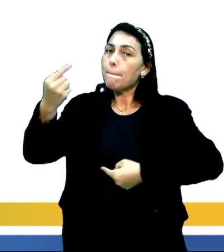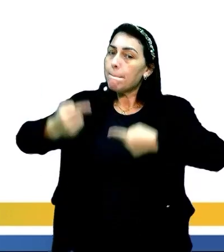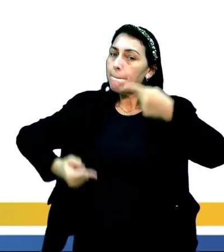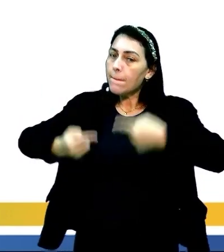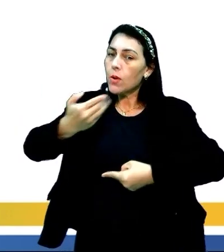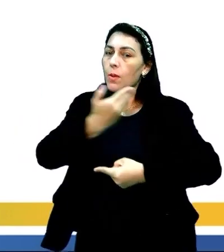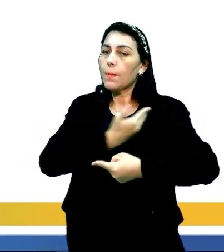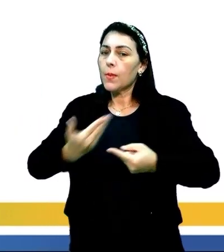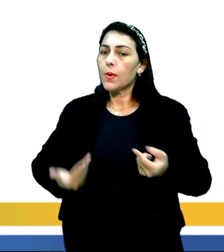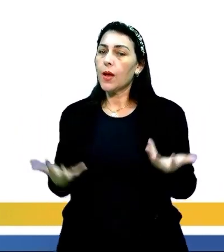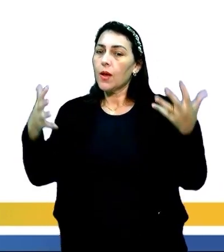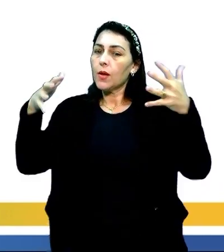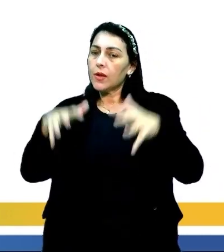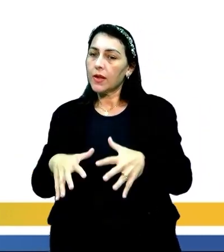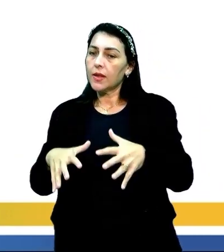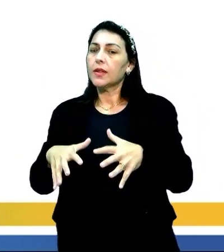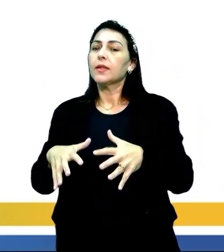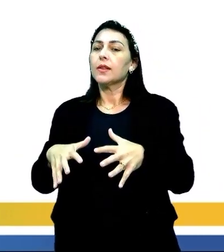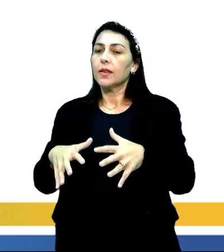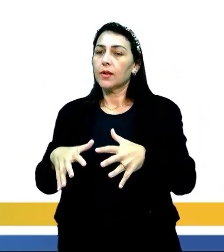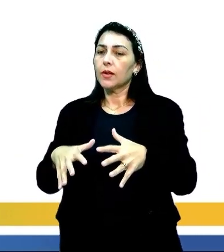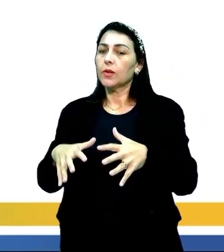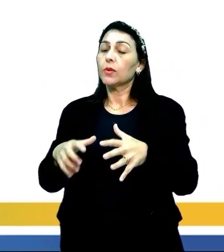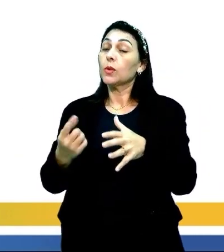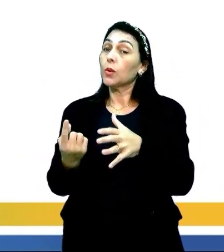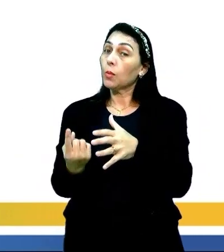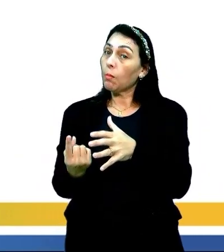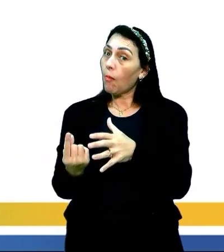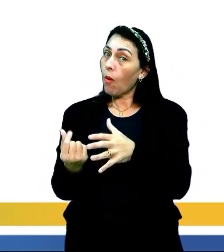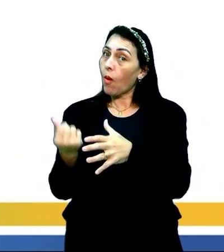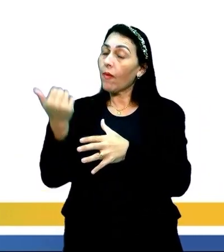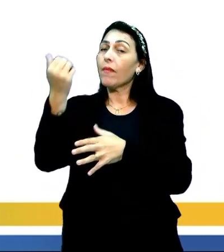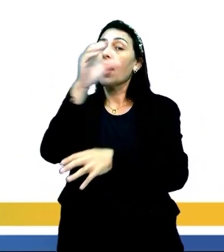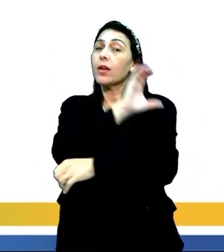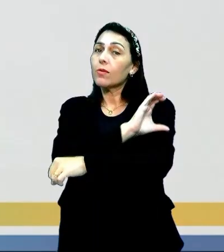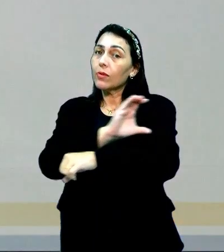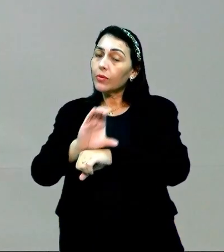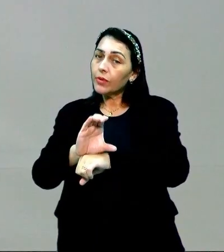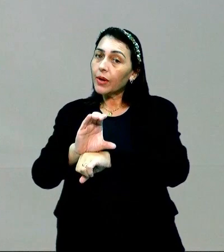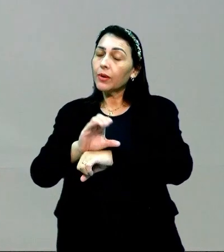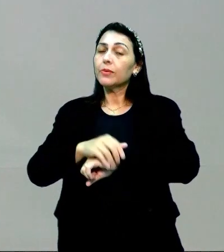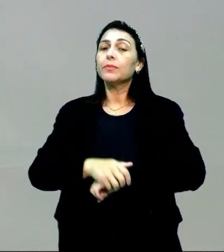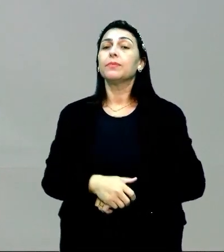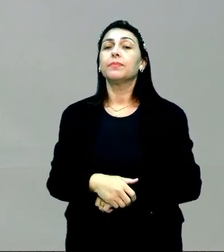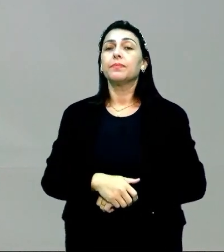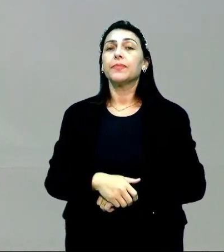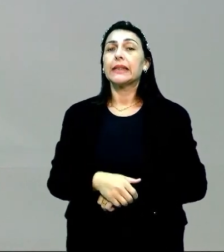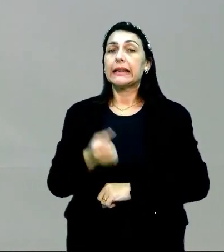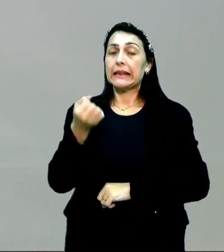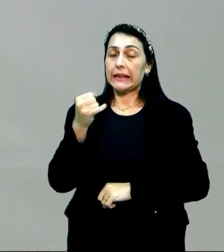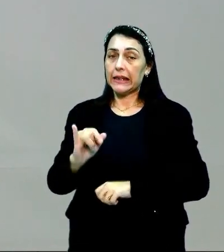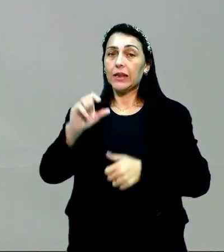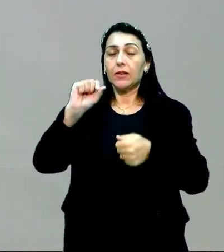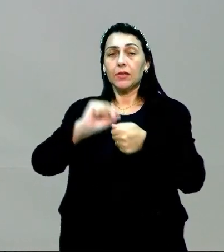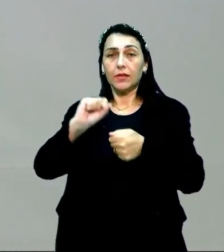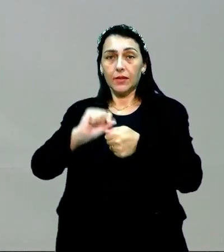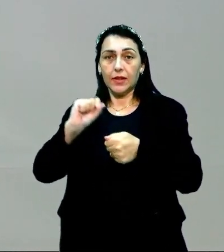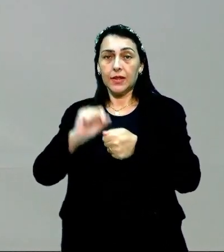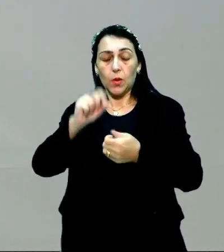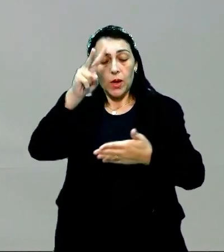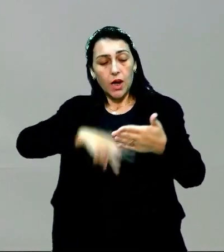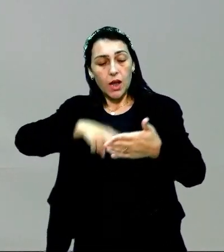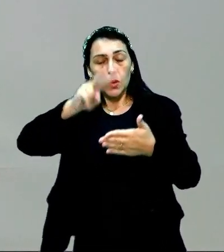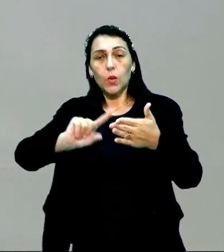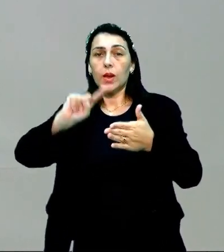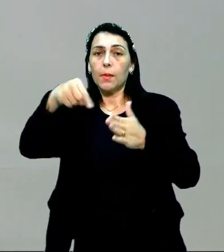política pública inclusiva de caráter monetário e cultural. Gente, se vocês forem fazer uma leitura depois